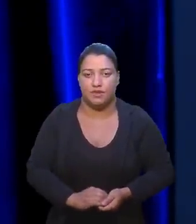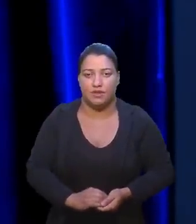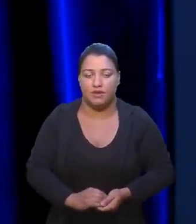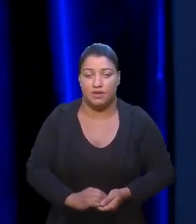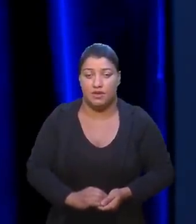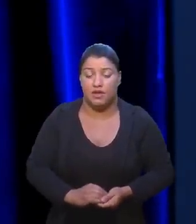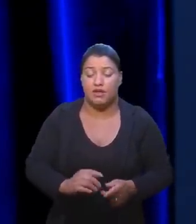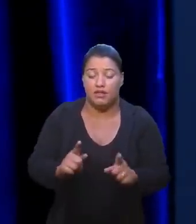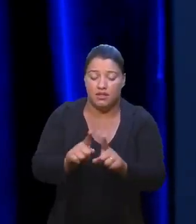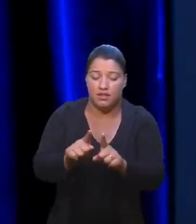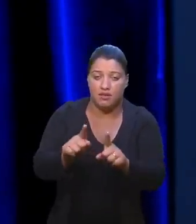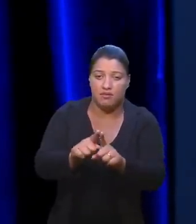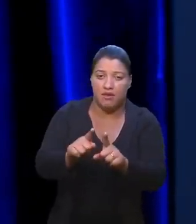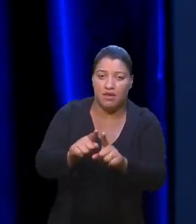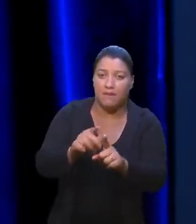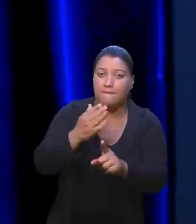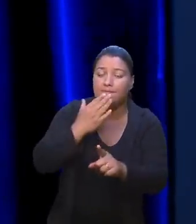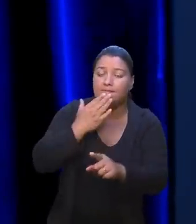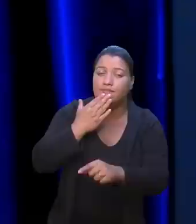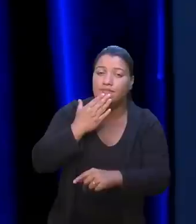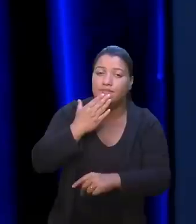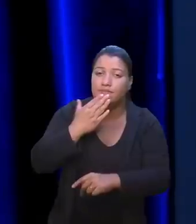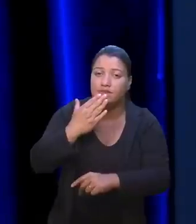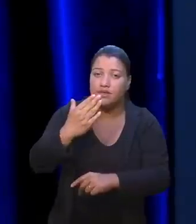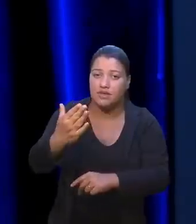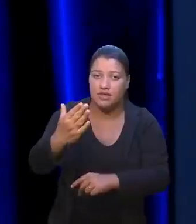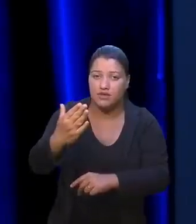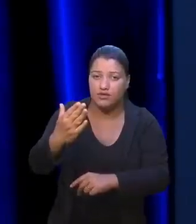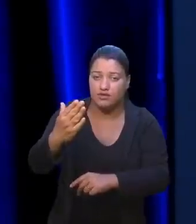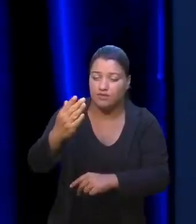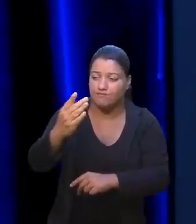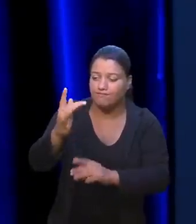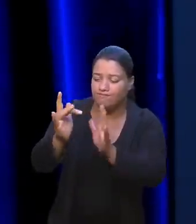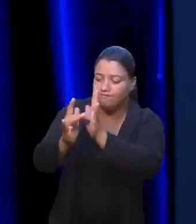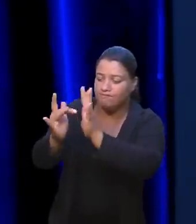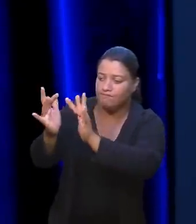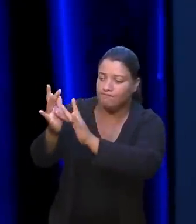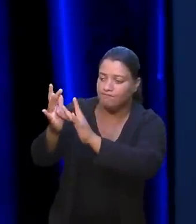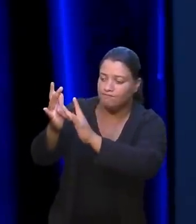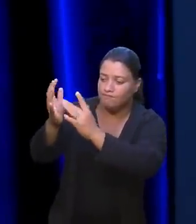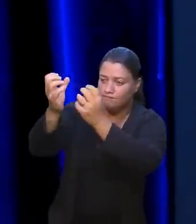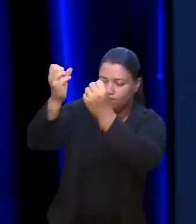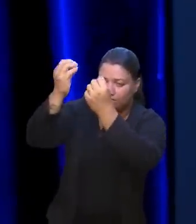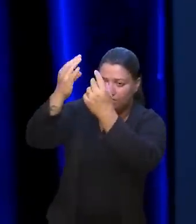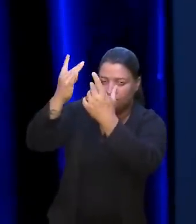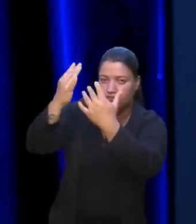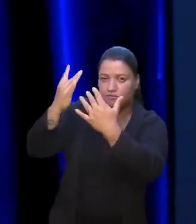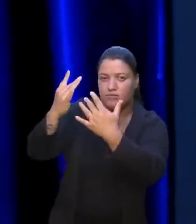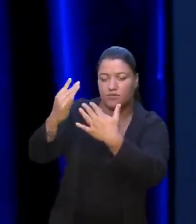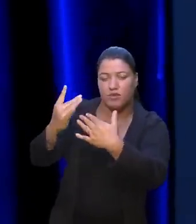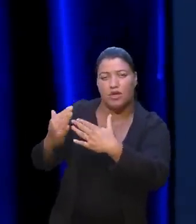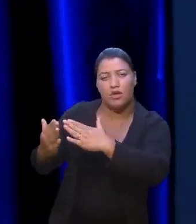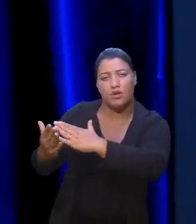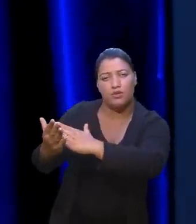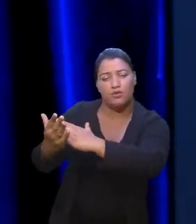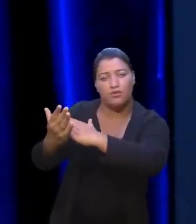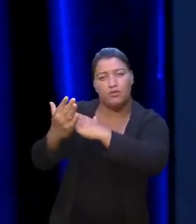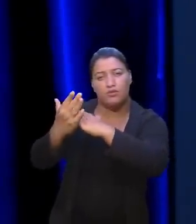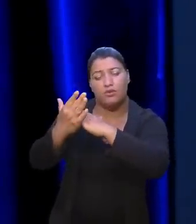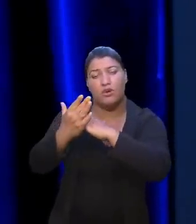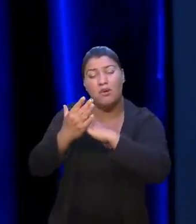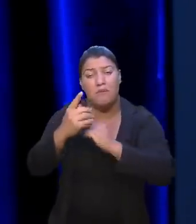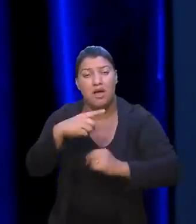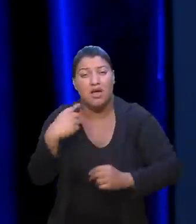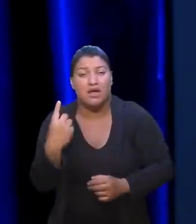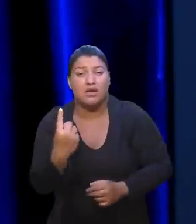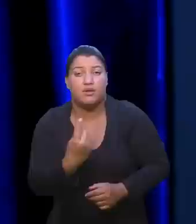E pedir-lhe as bênçãos do auxílio para que